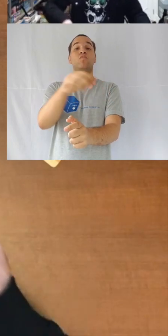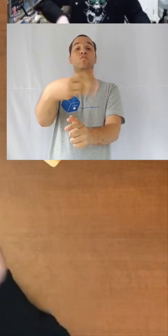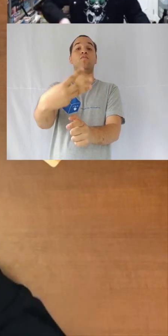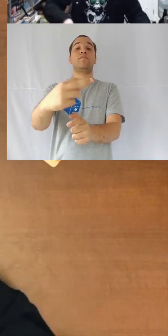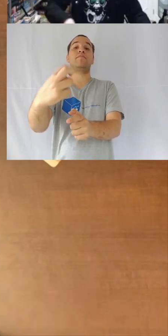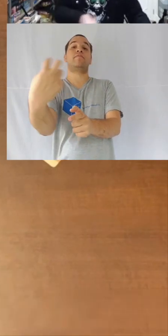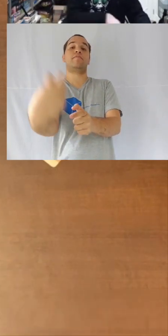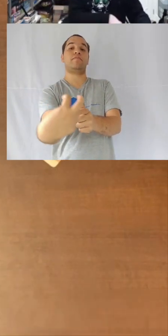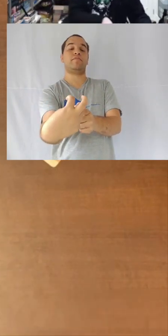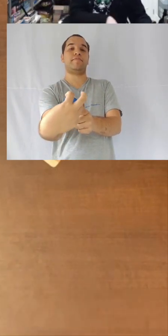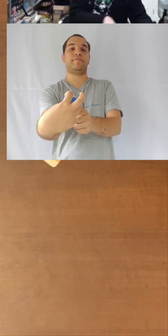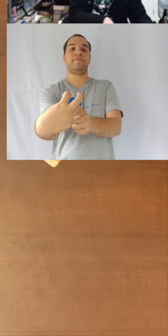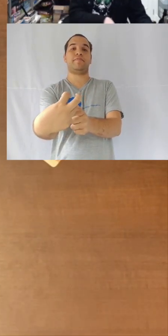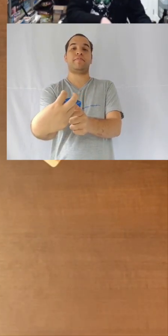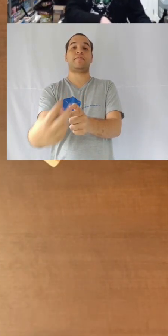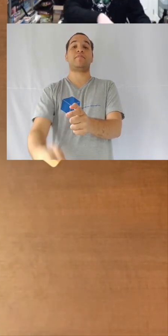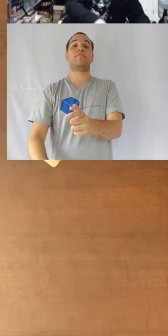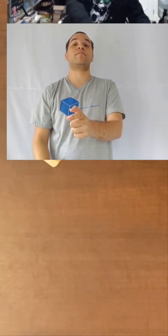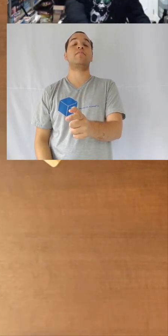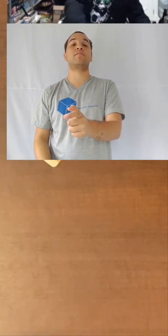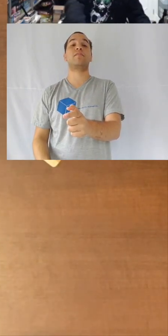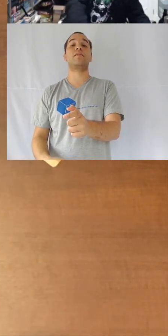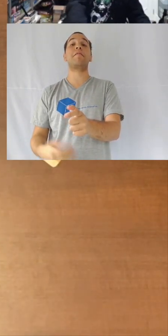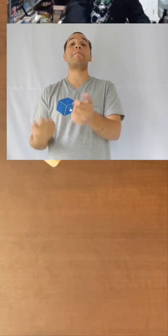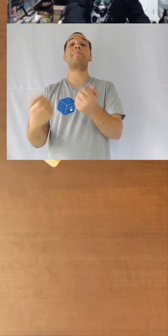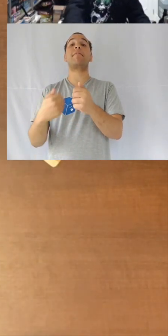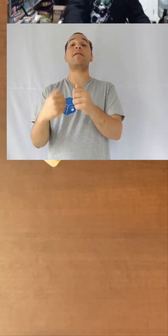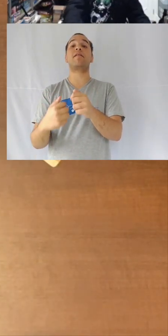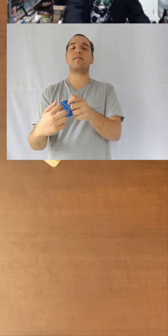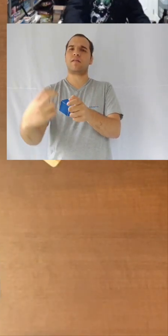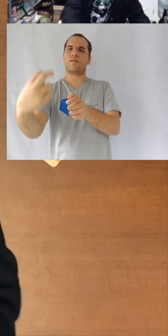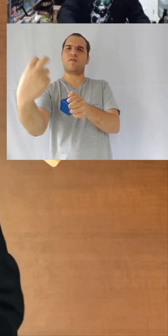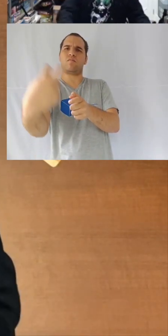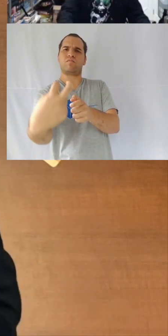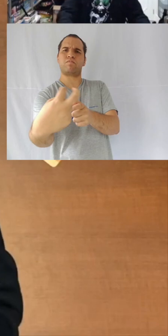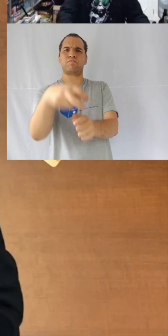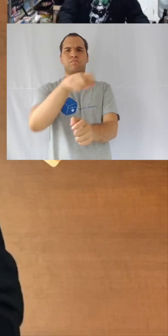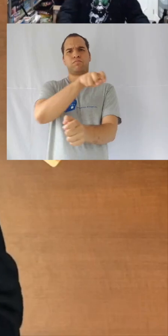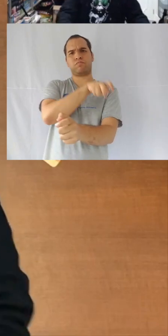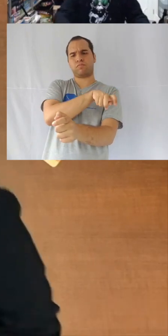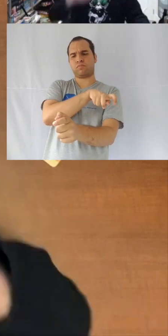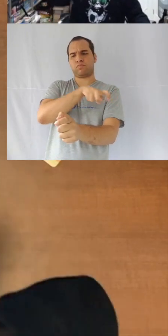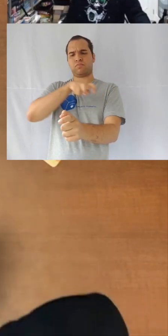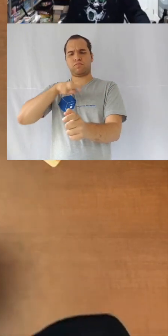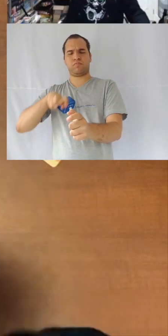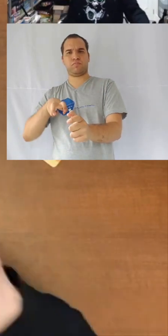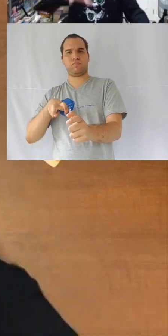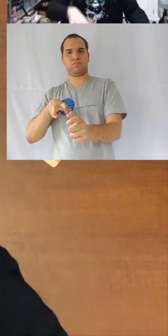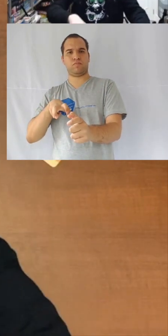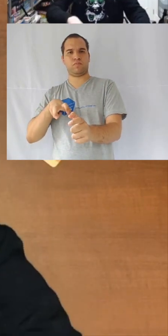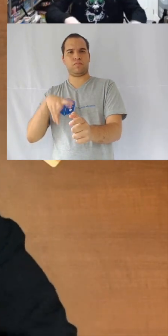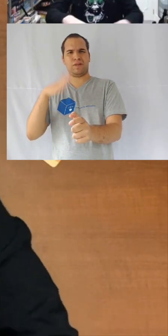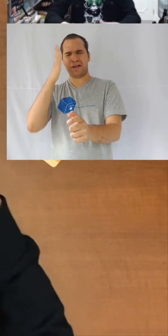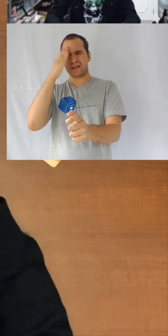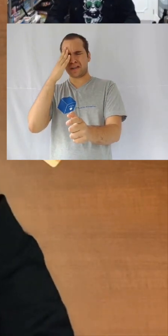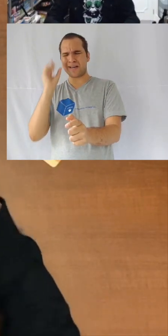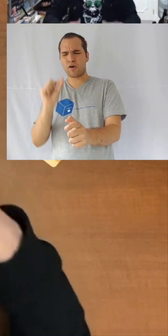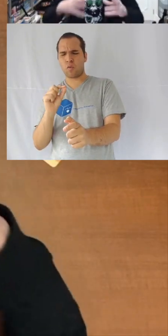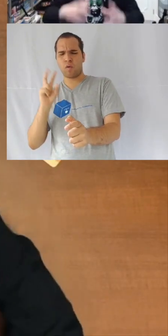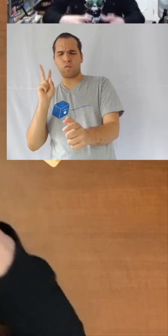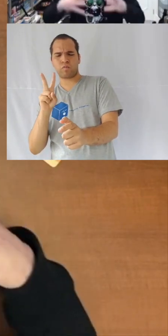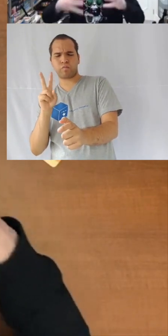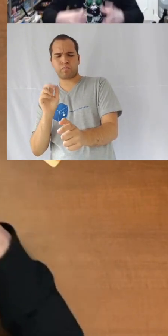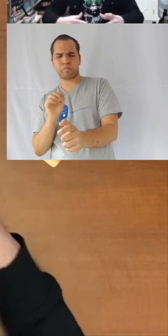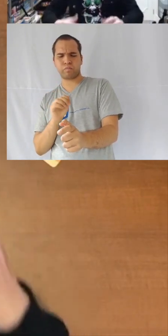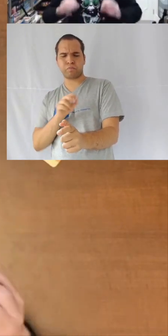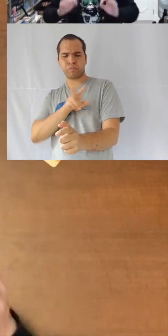sentaria aqui, o segundo jogador aqui, o terceiro jogador aqui, ok? Então os jogadores têm que ficar de frente para